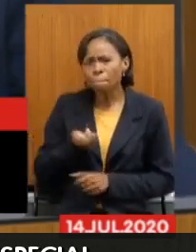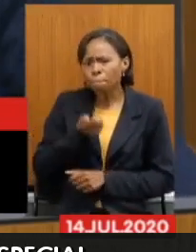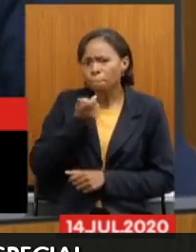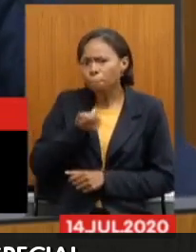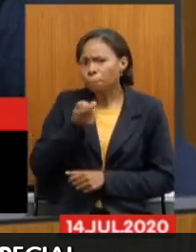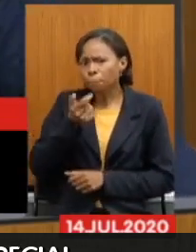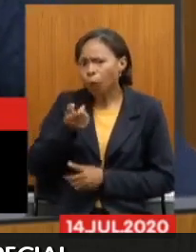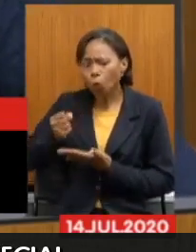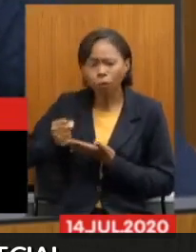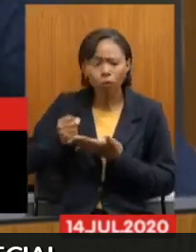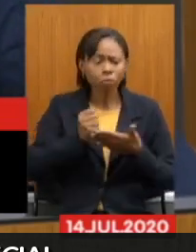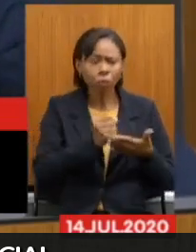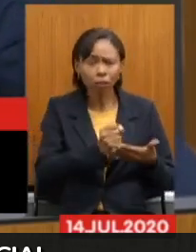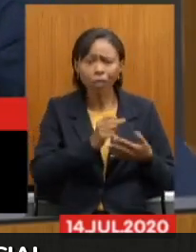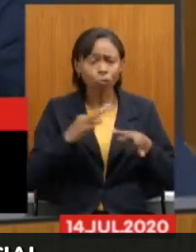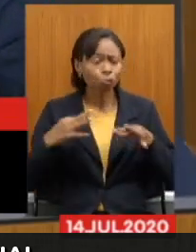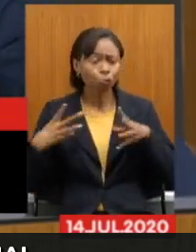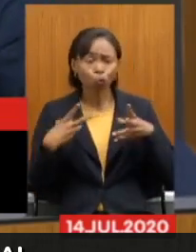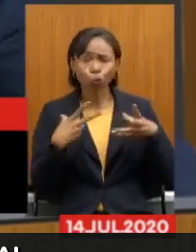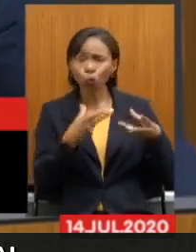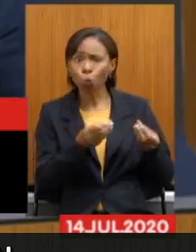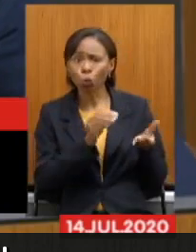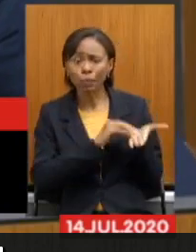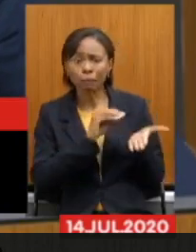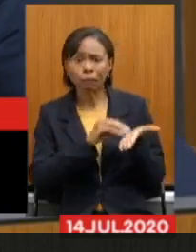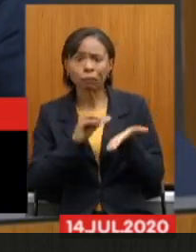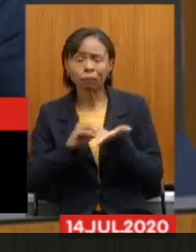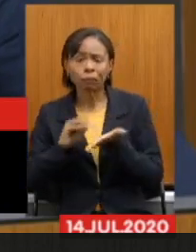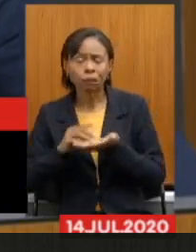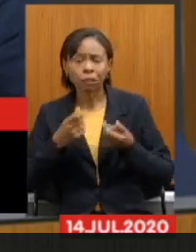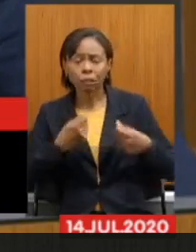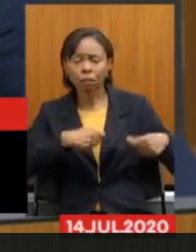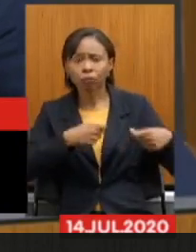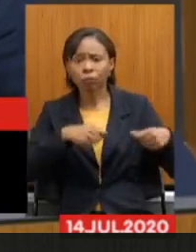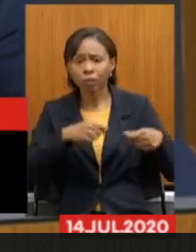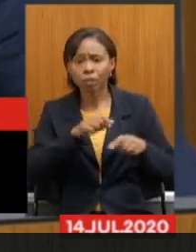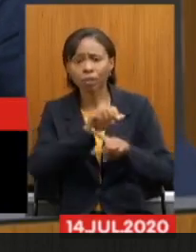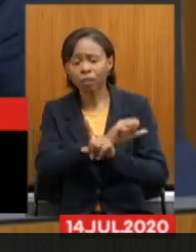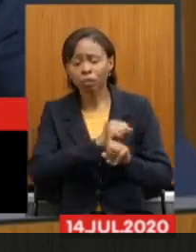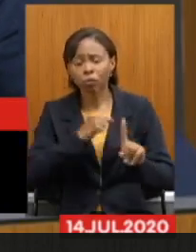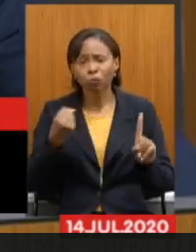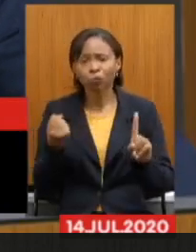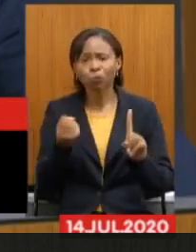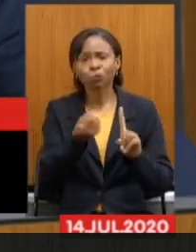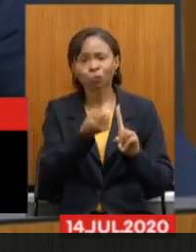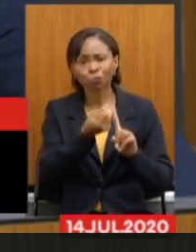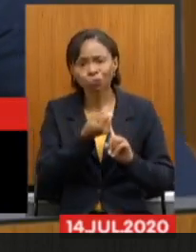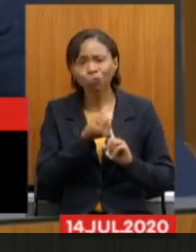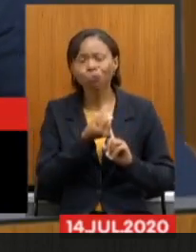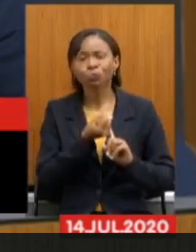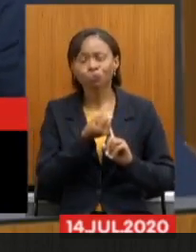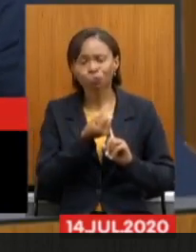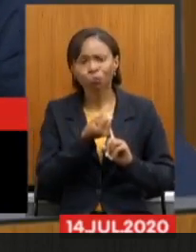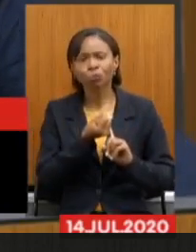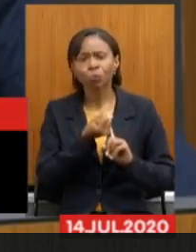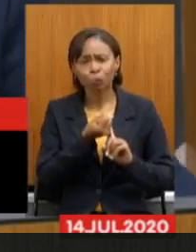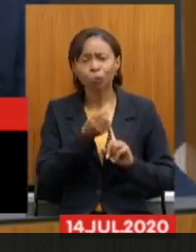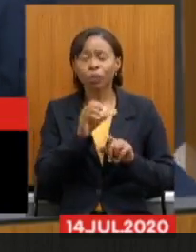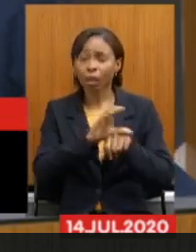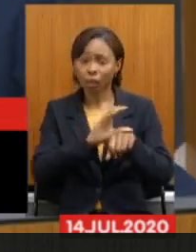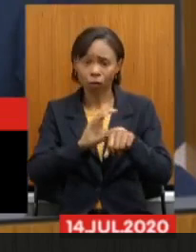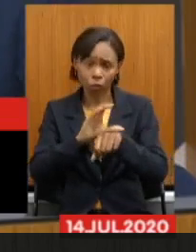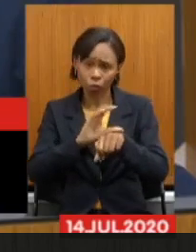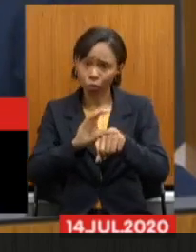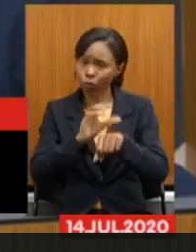a demanda que exige a inclusão social, a qual a nossa Constituição